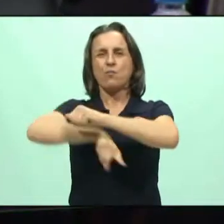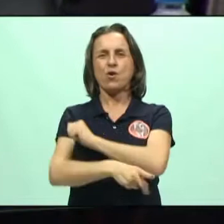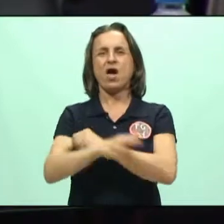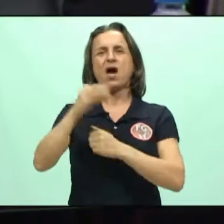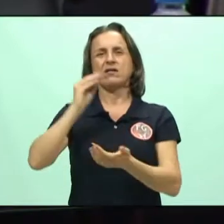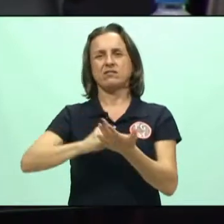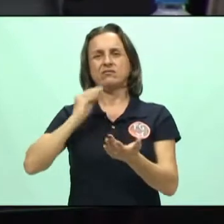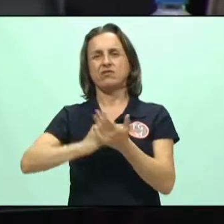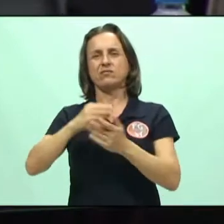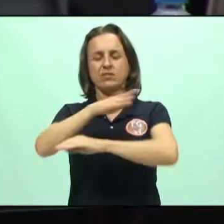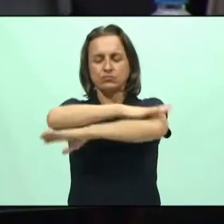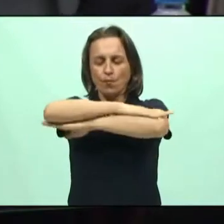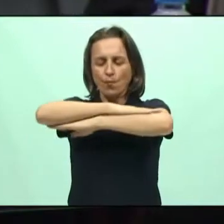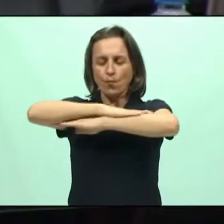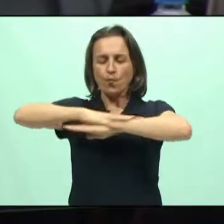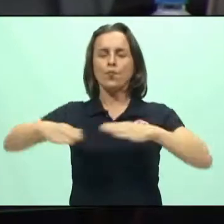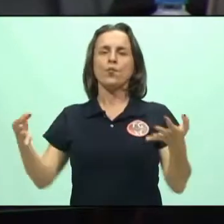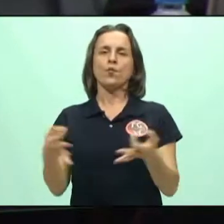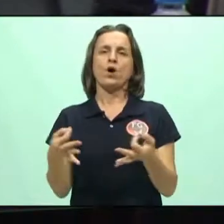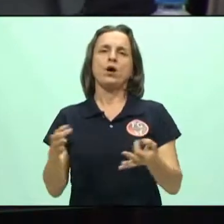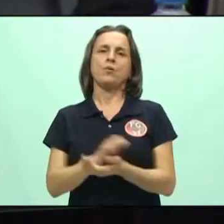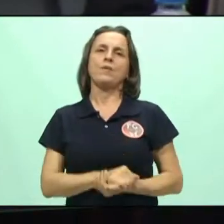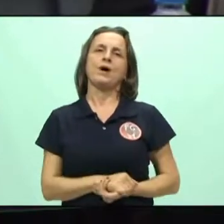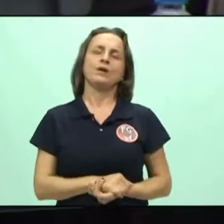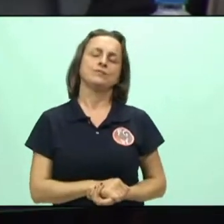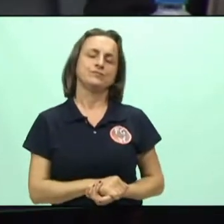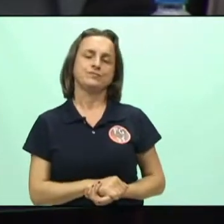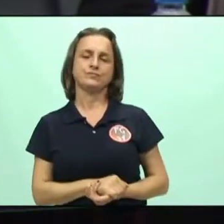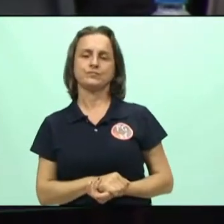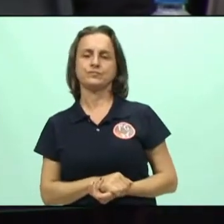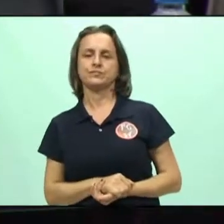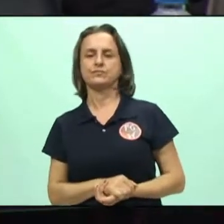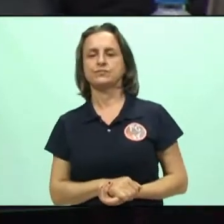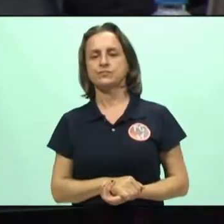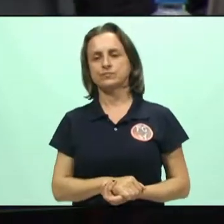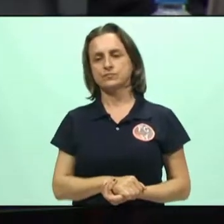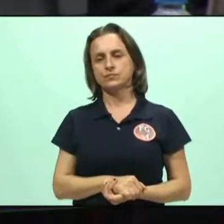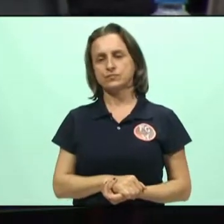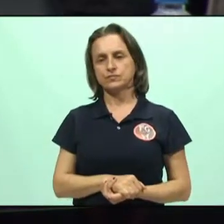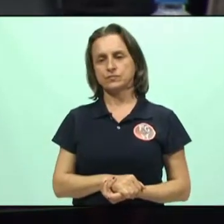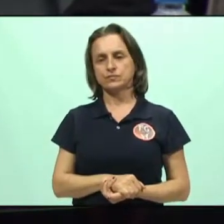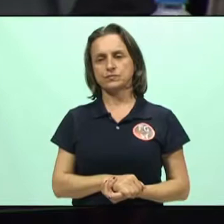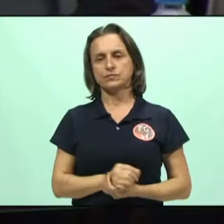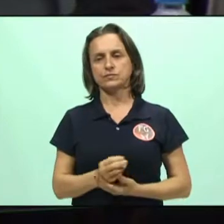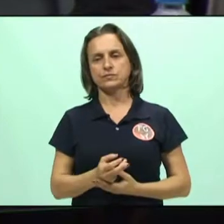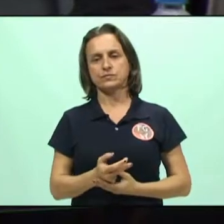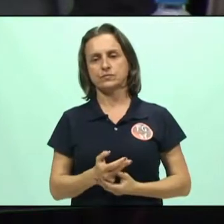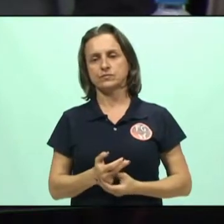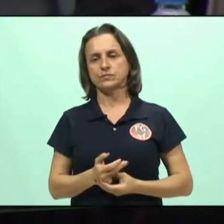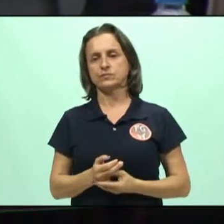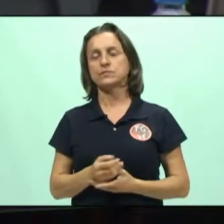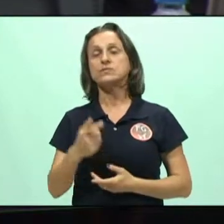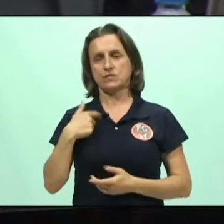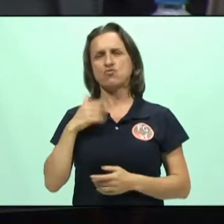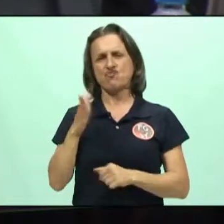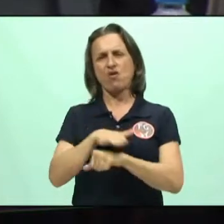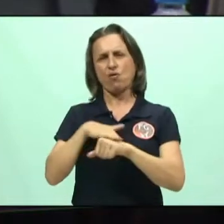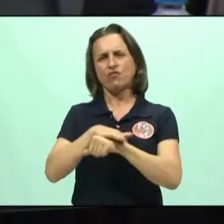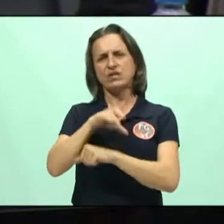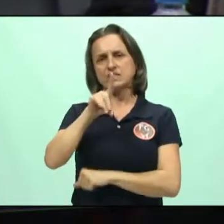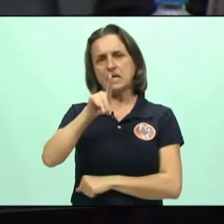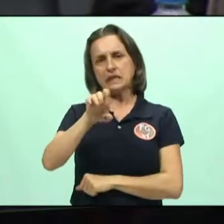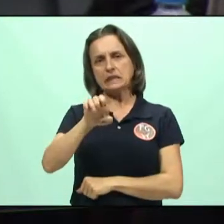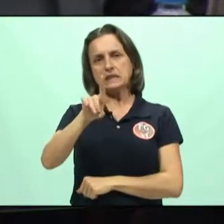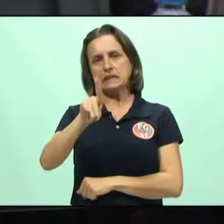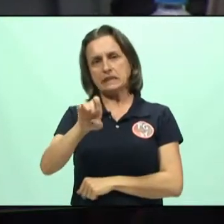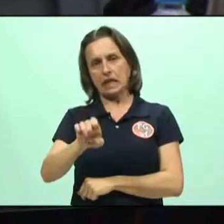absurdo não fecho de acordo com as informações ali da obras que eu tive conversando com o Dedé Parece que agora